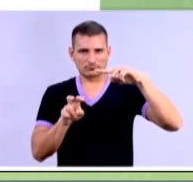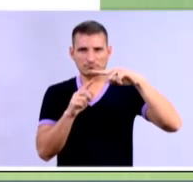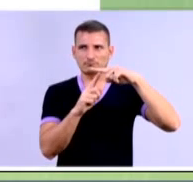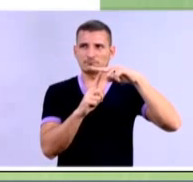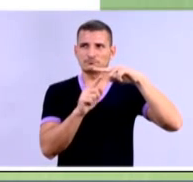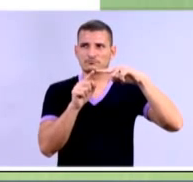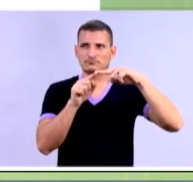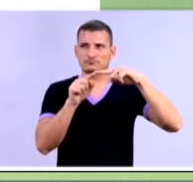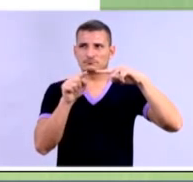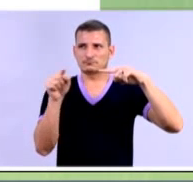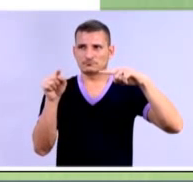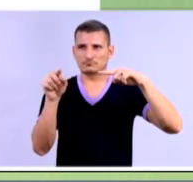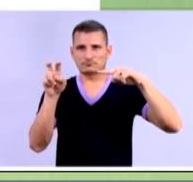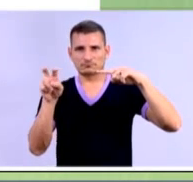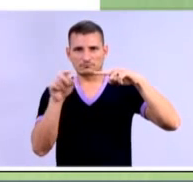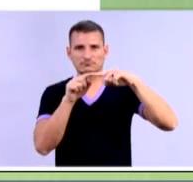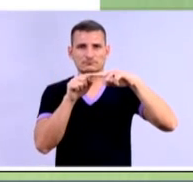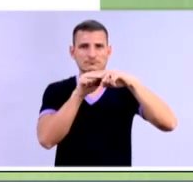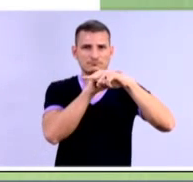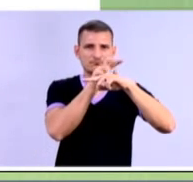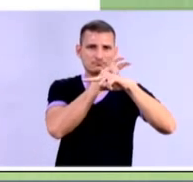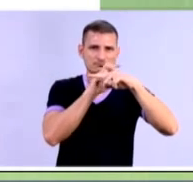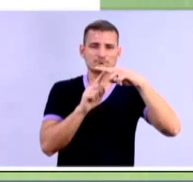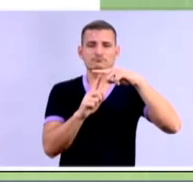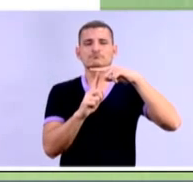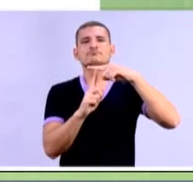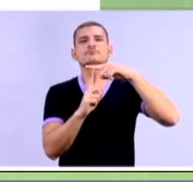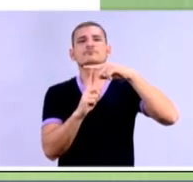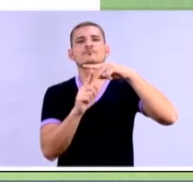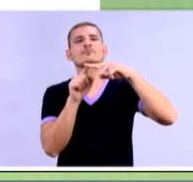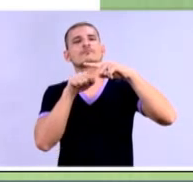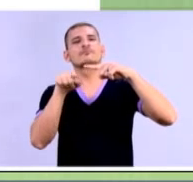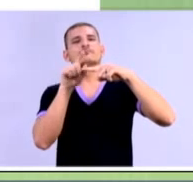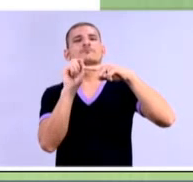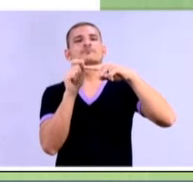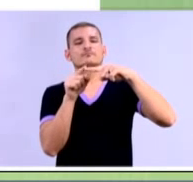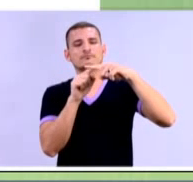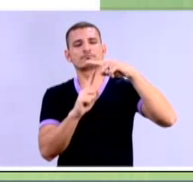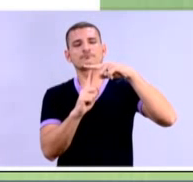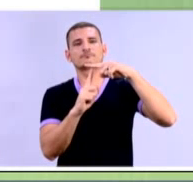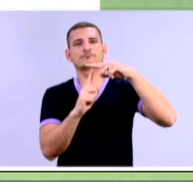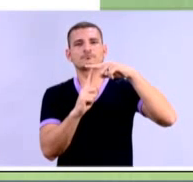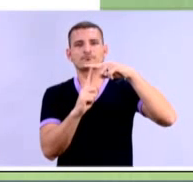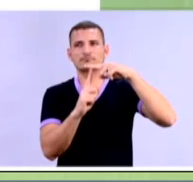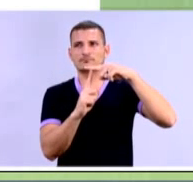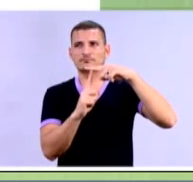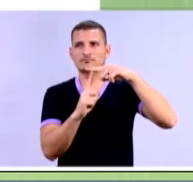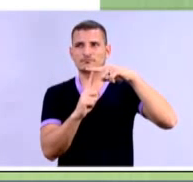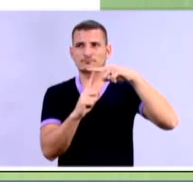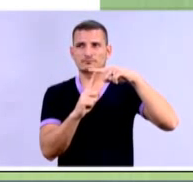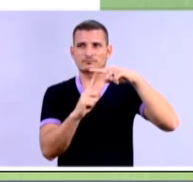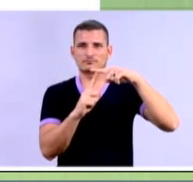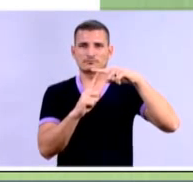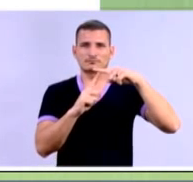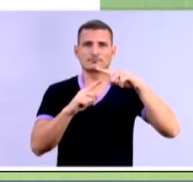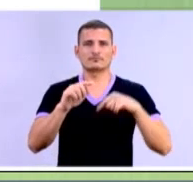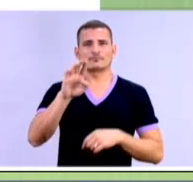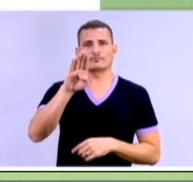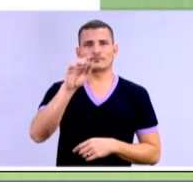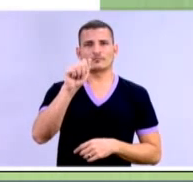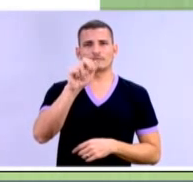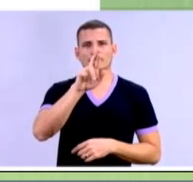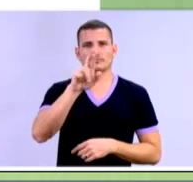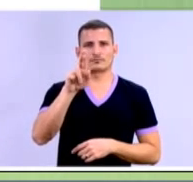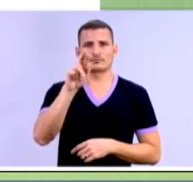que a gente vê aqui? Uma topologia que a gente já estudou de barramento. É aquela que só há uma transmissão por vez,